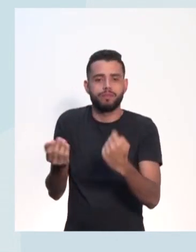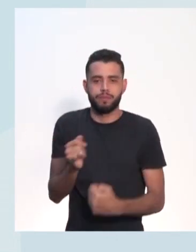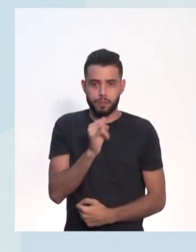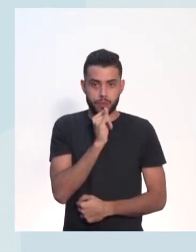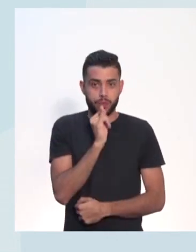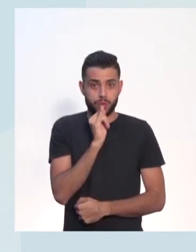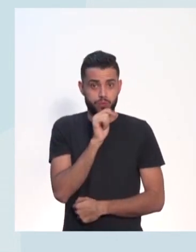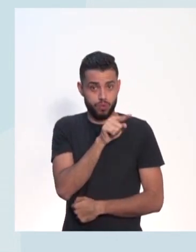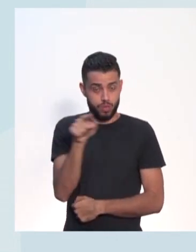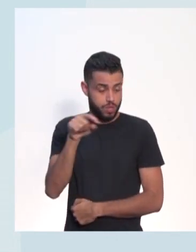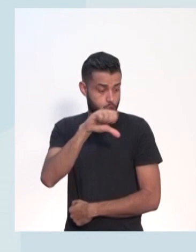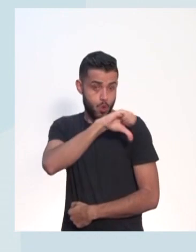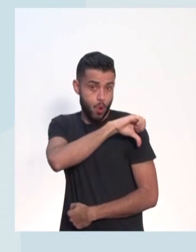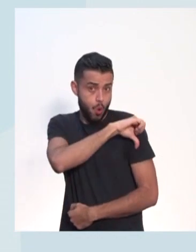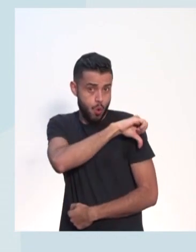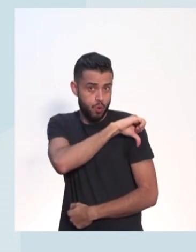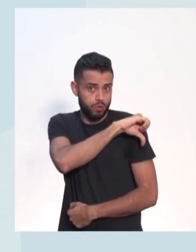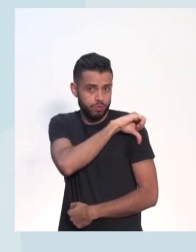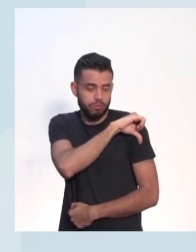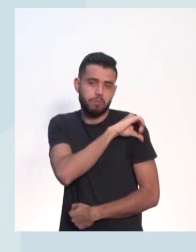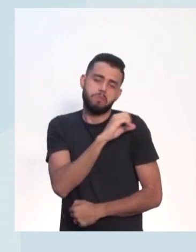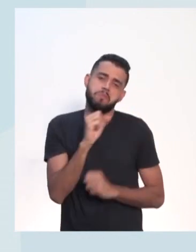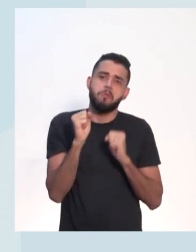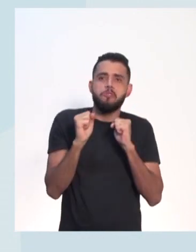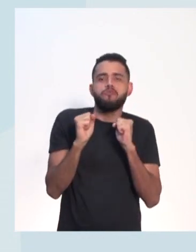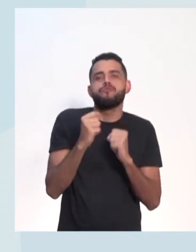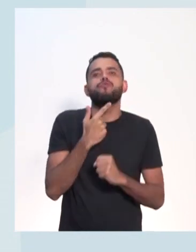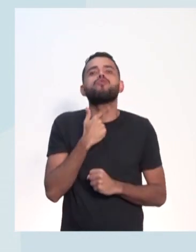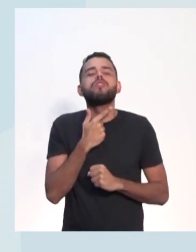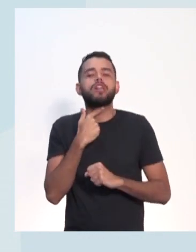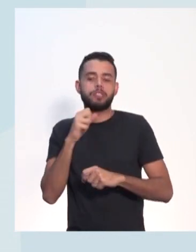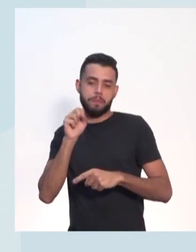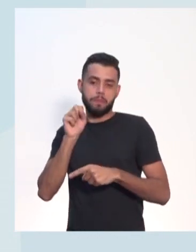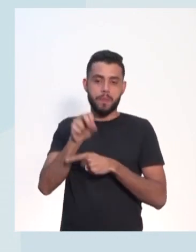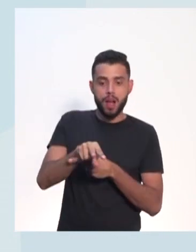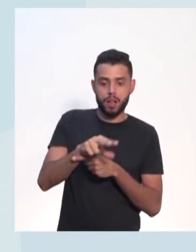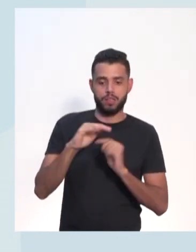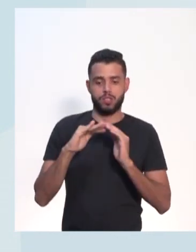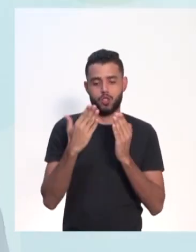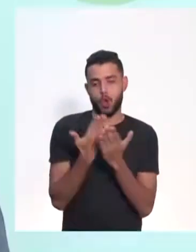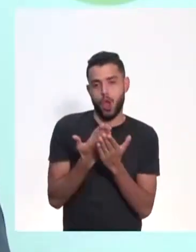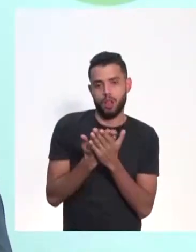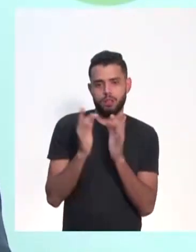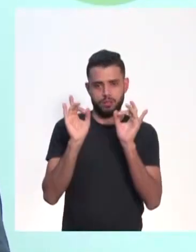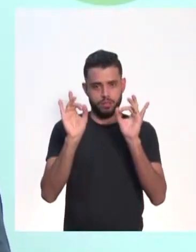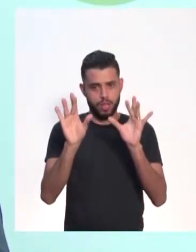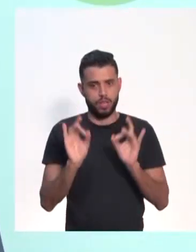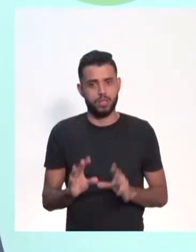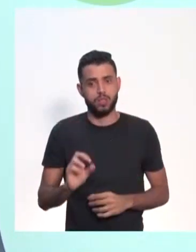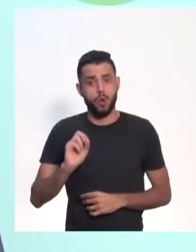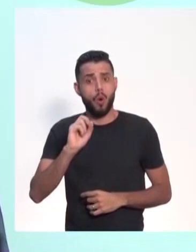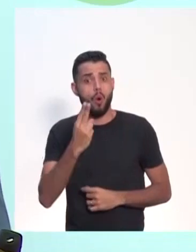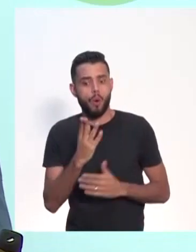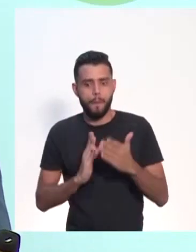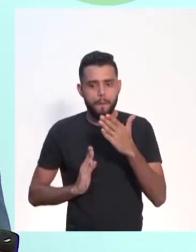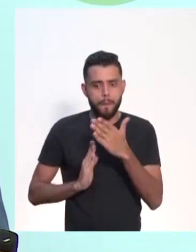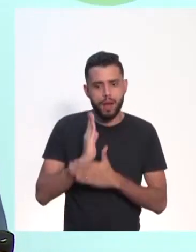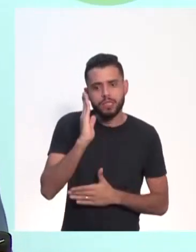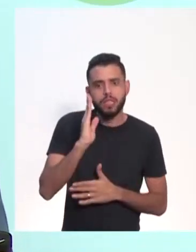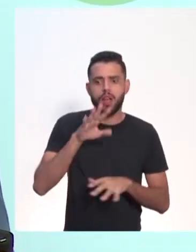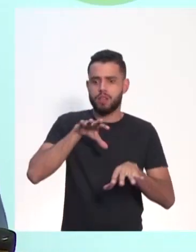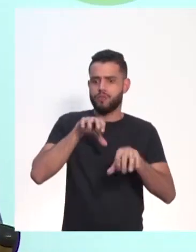pode ser que um sonho de vocês seja entrar numa escola técnica, pode ser que seja passar de ano, se